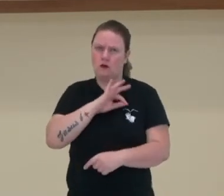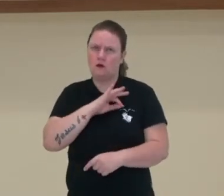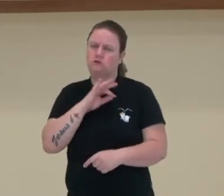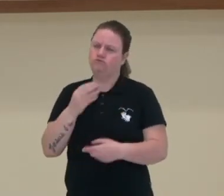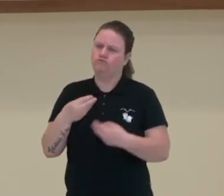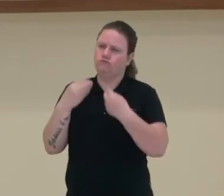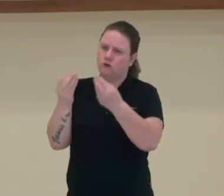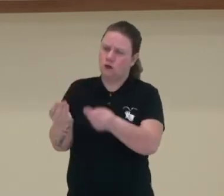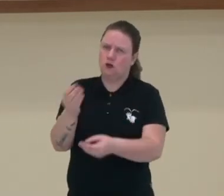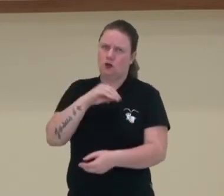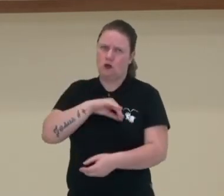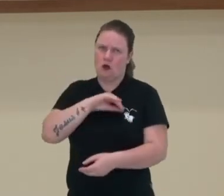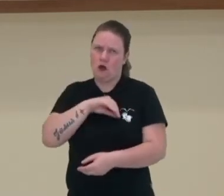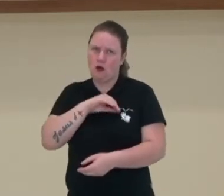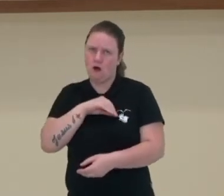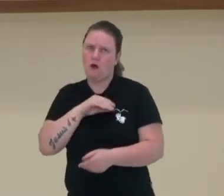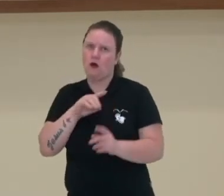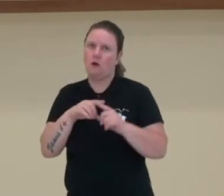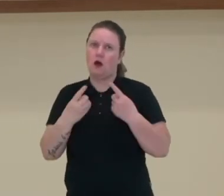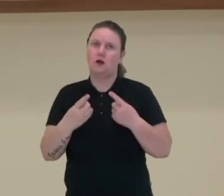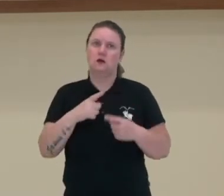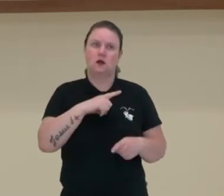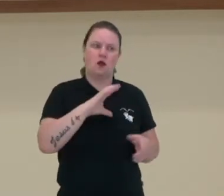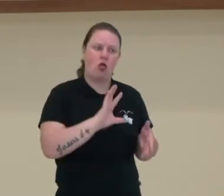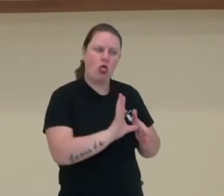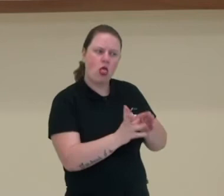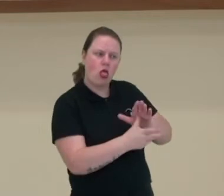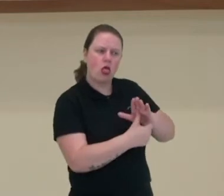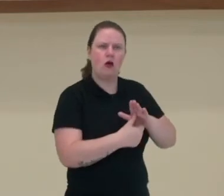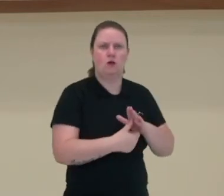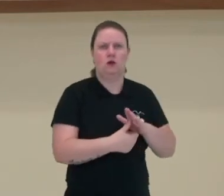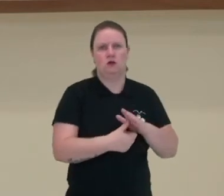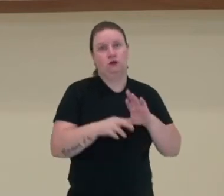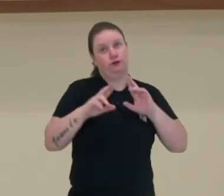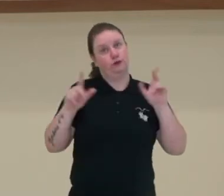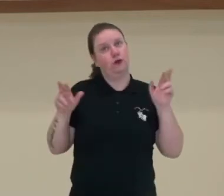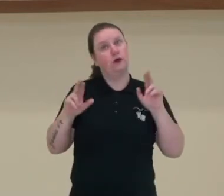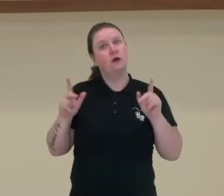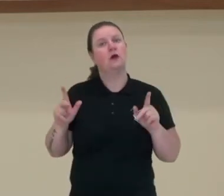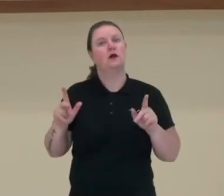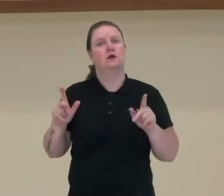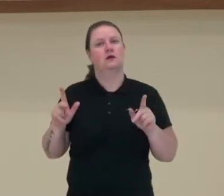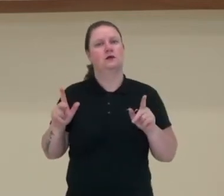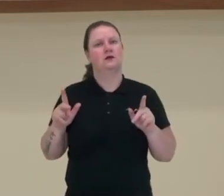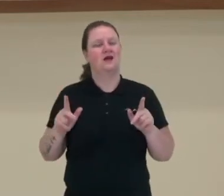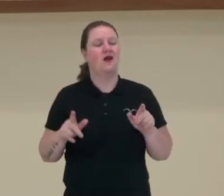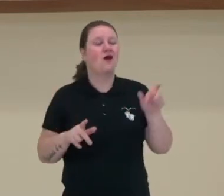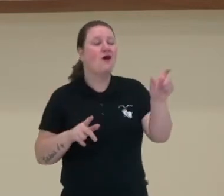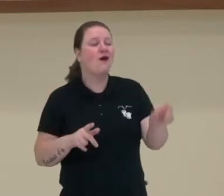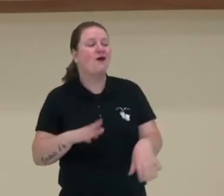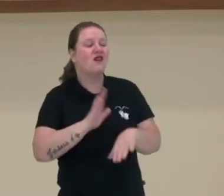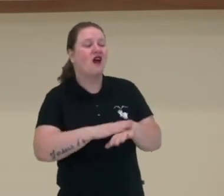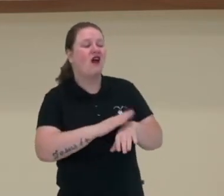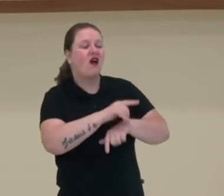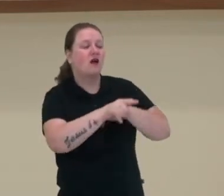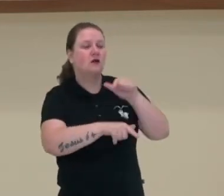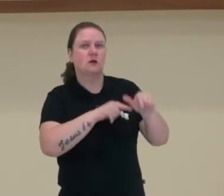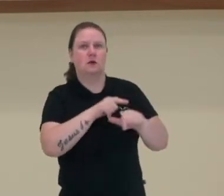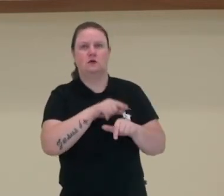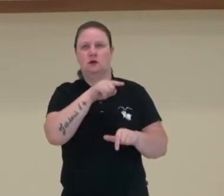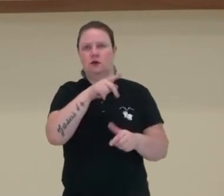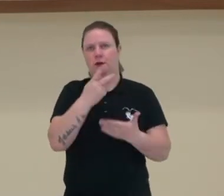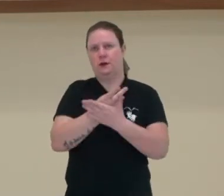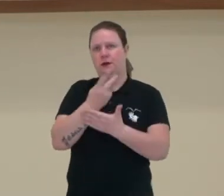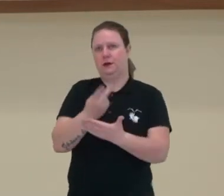motivo exploram as outras, roubam das outras. Isso é uma exploração, isso é totalmente errado, e por que